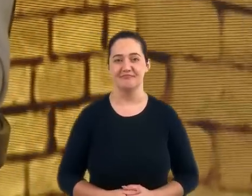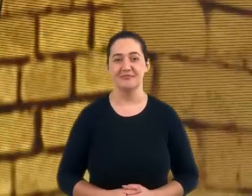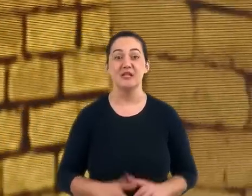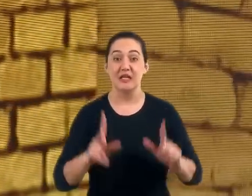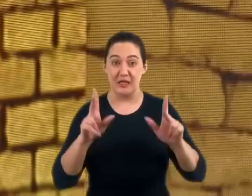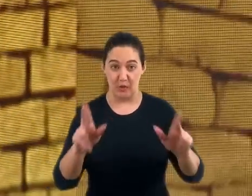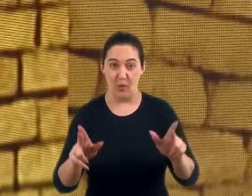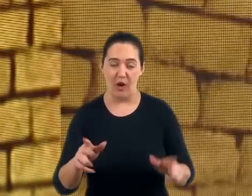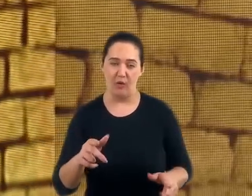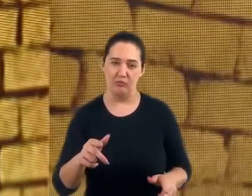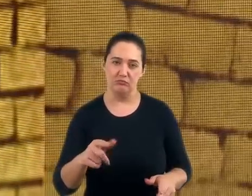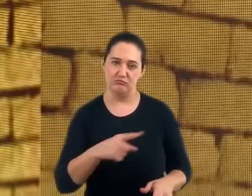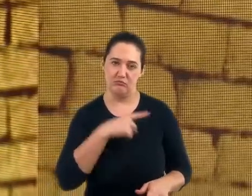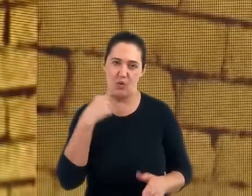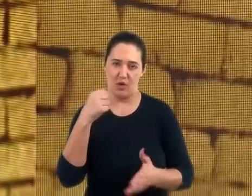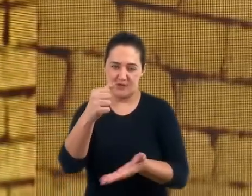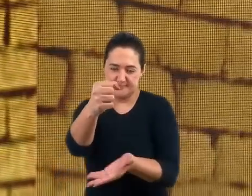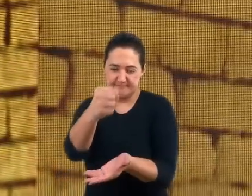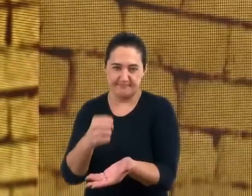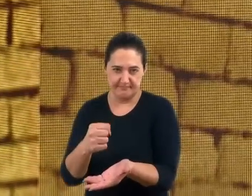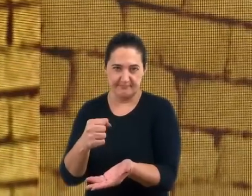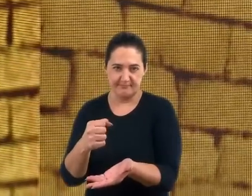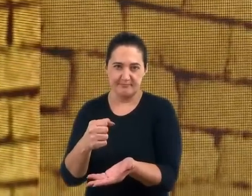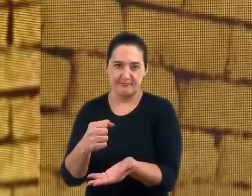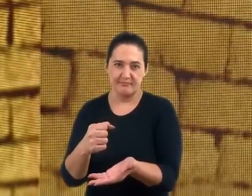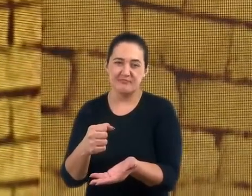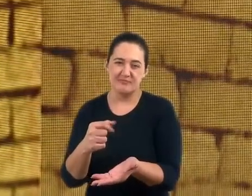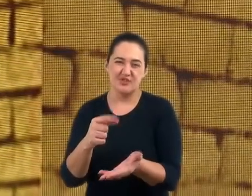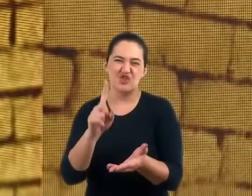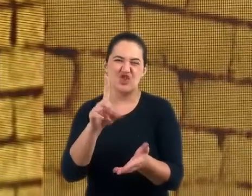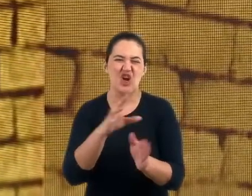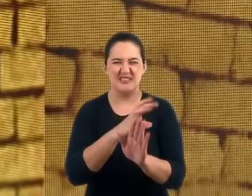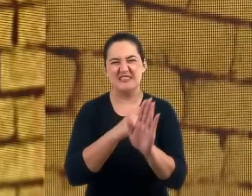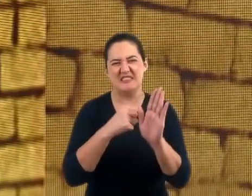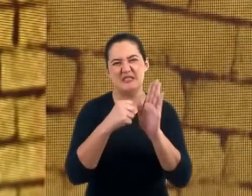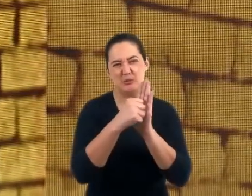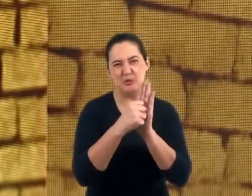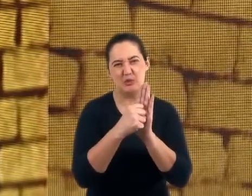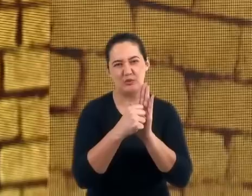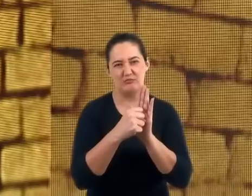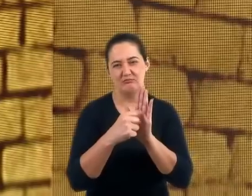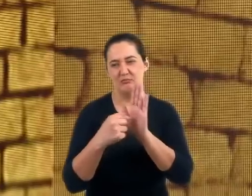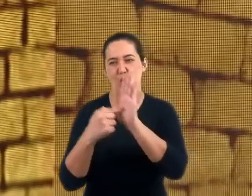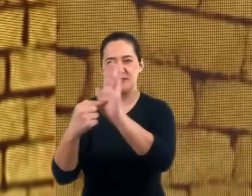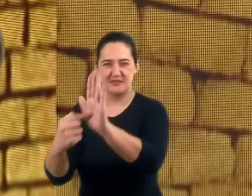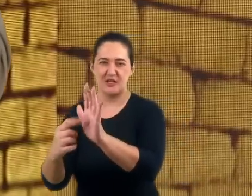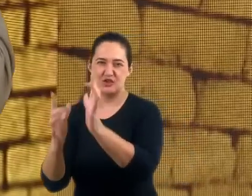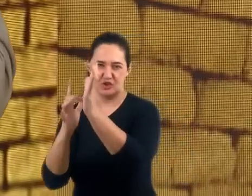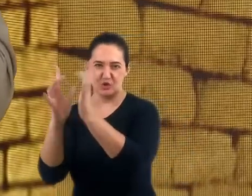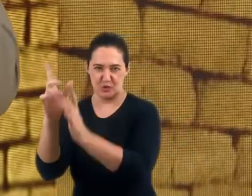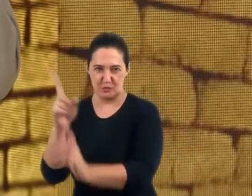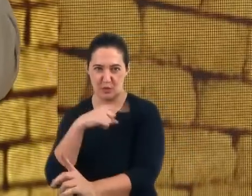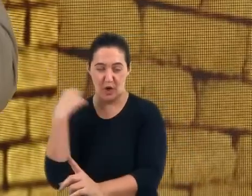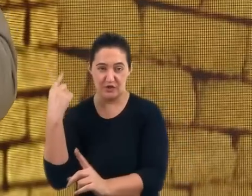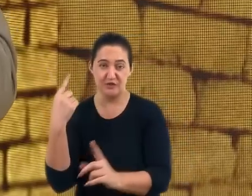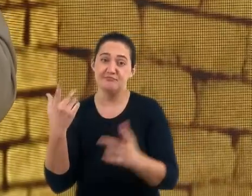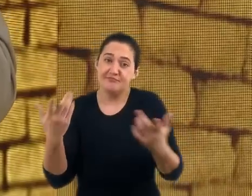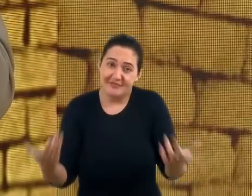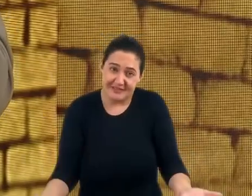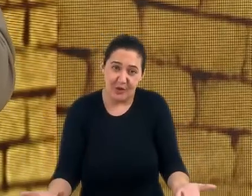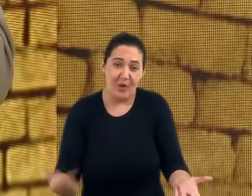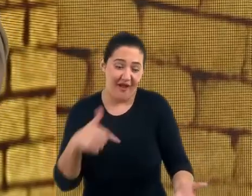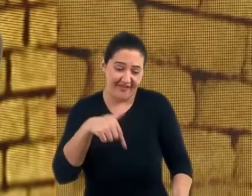sacrifício de animais era feito de uma forma de representar o sacrifício perfeito de Jesus, o dia da expiação no